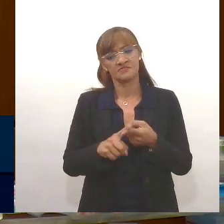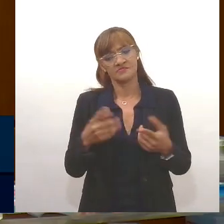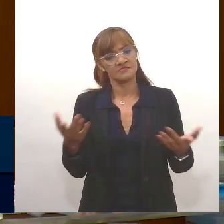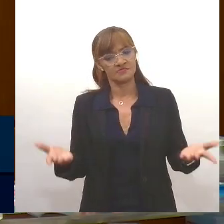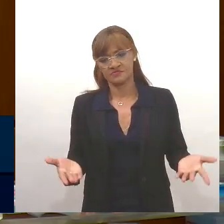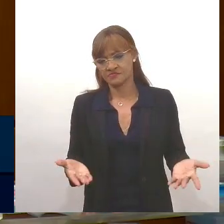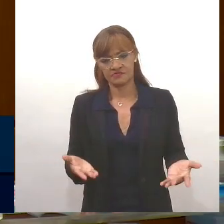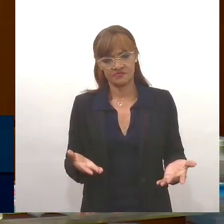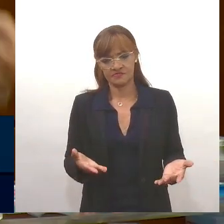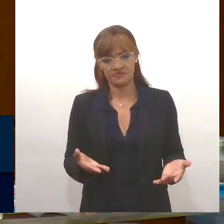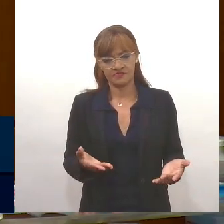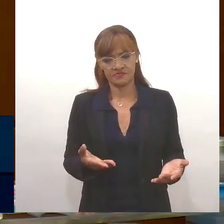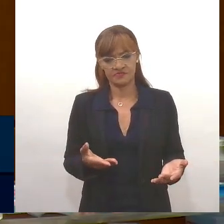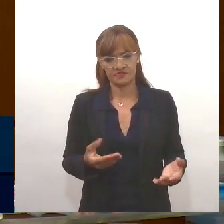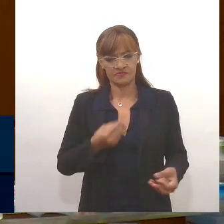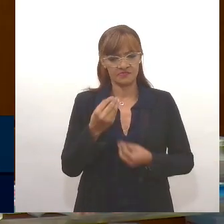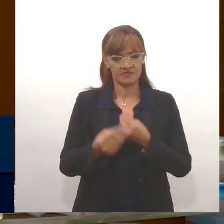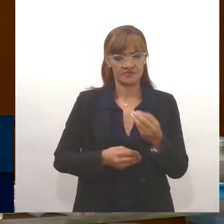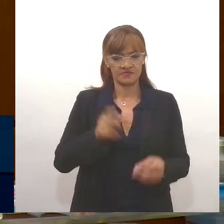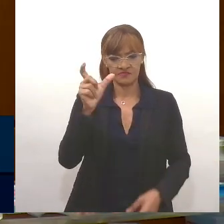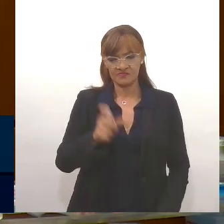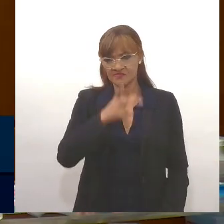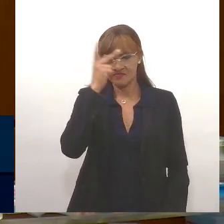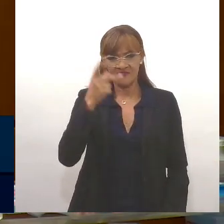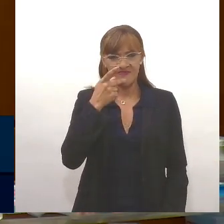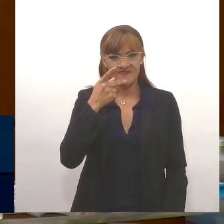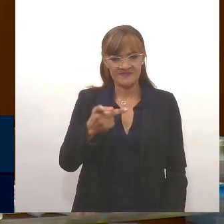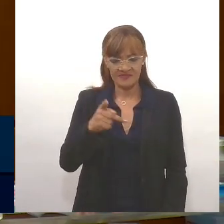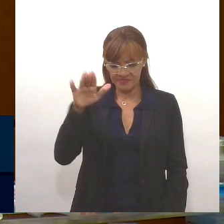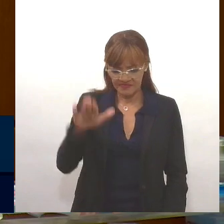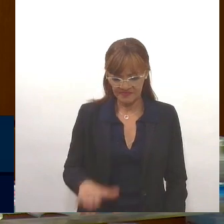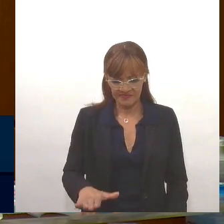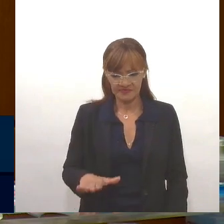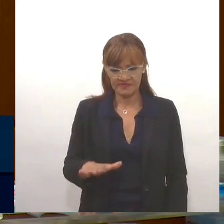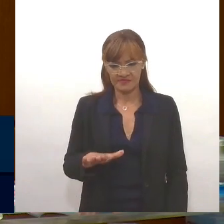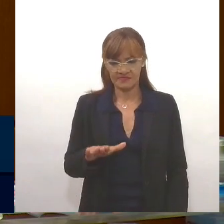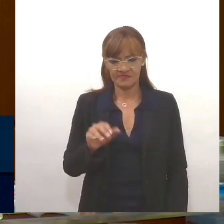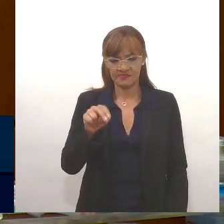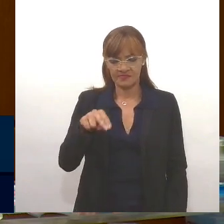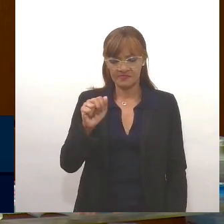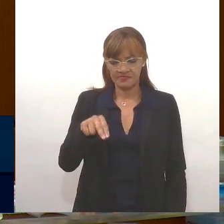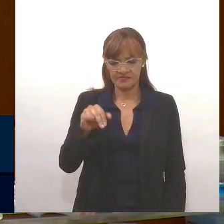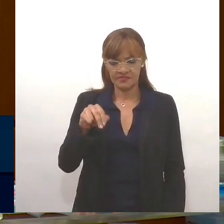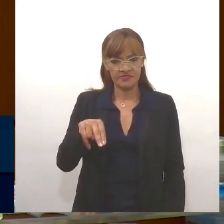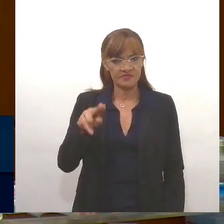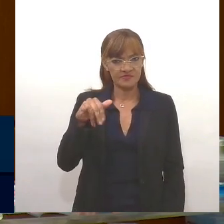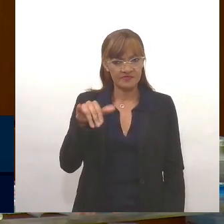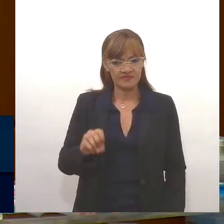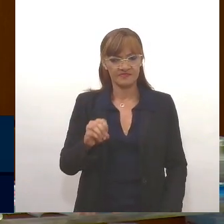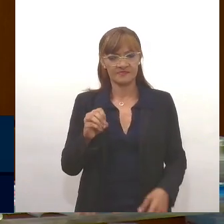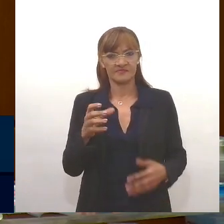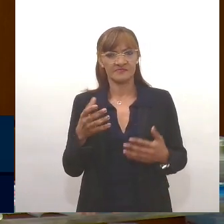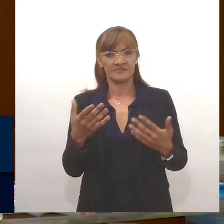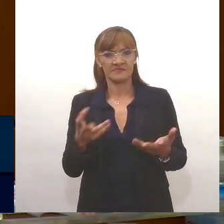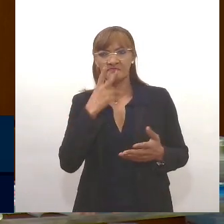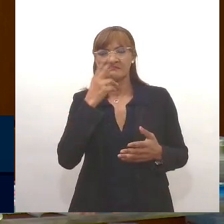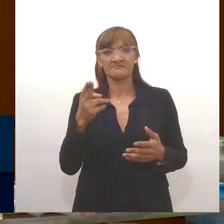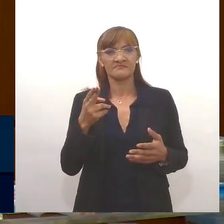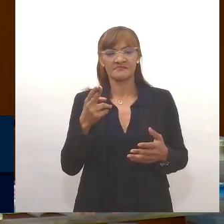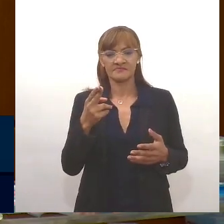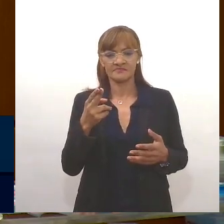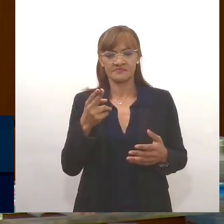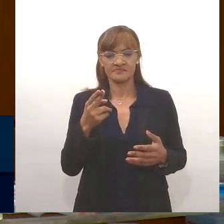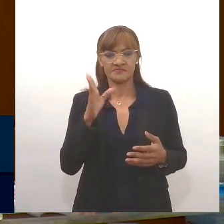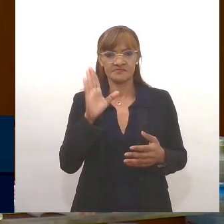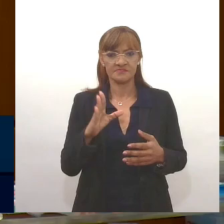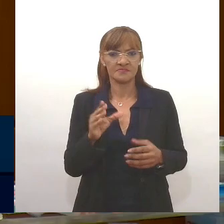pessoa com nanismo de uma forma pejorativa né como se fosse um circo isso não pode senhor